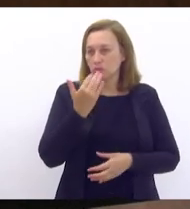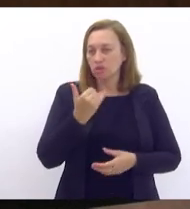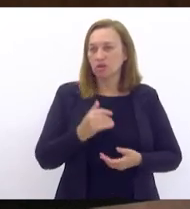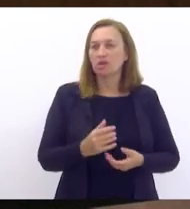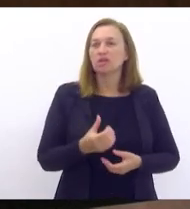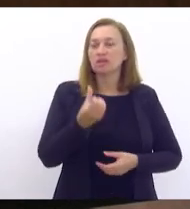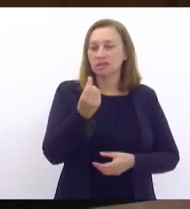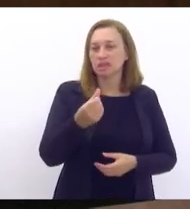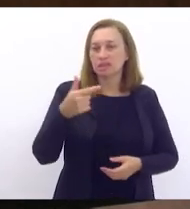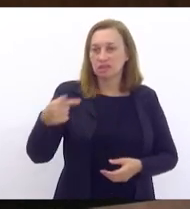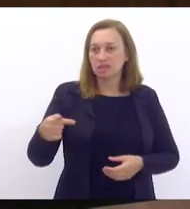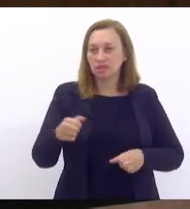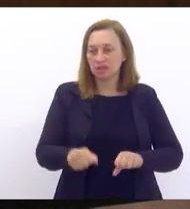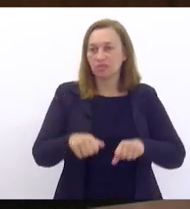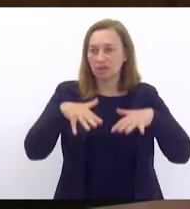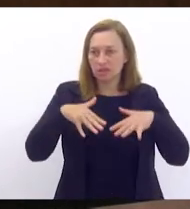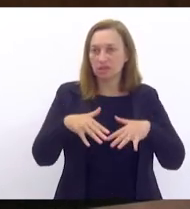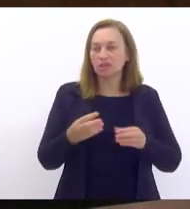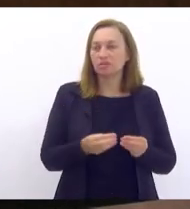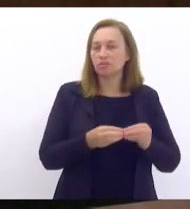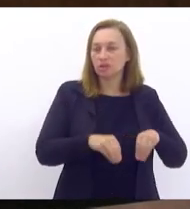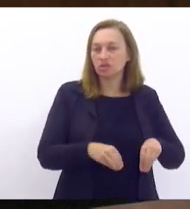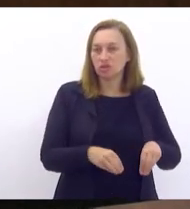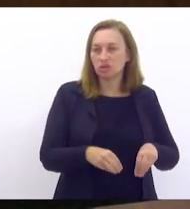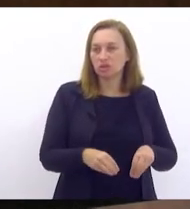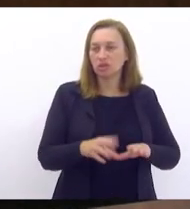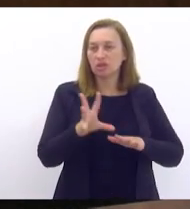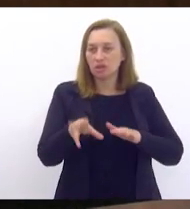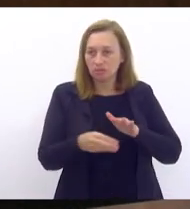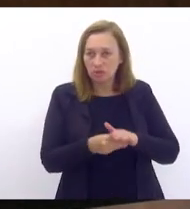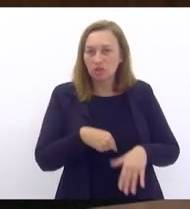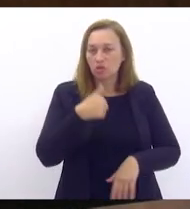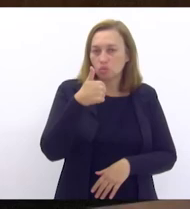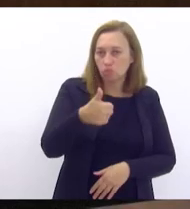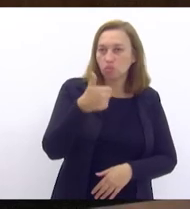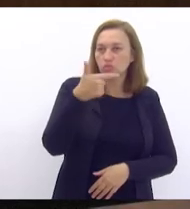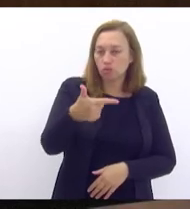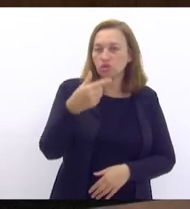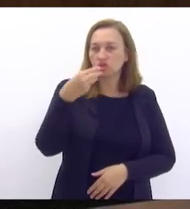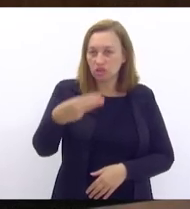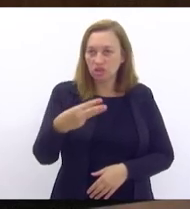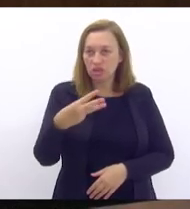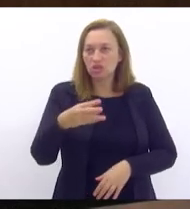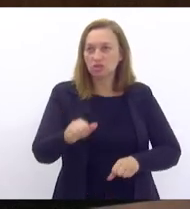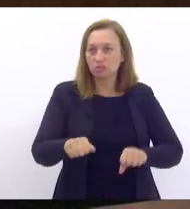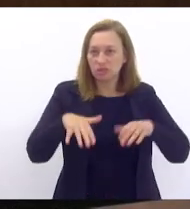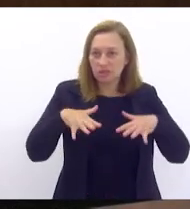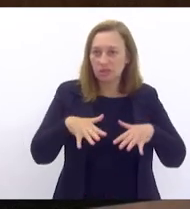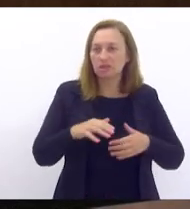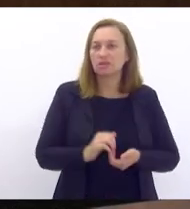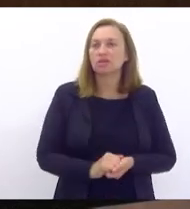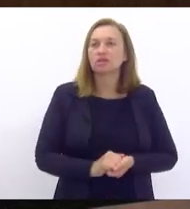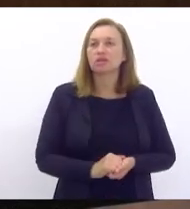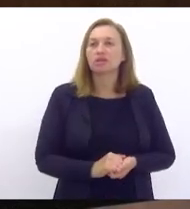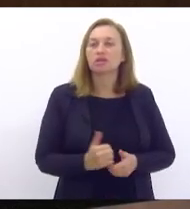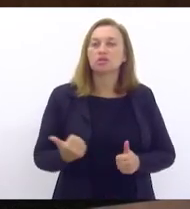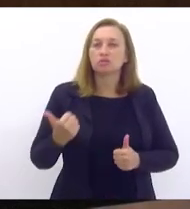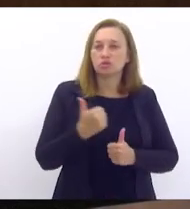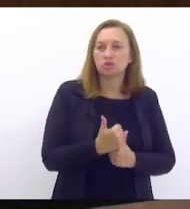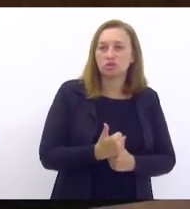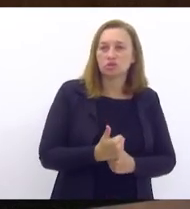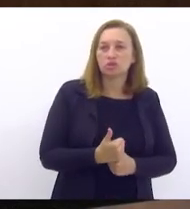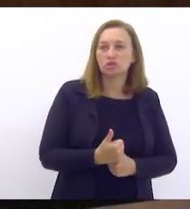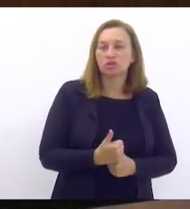6 e 7 de plenário, prejudicadas emendas número 1, 2 e 3 de plenário pela emenda número 1